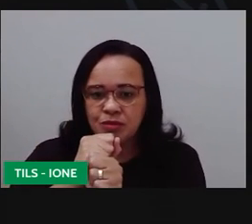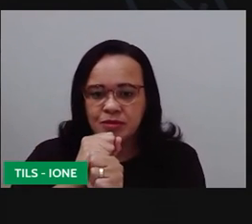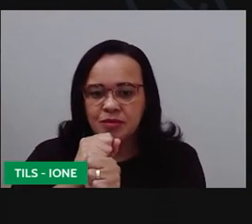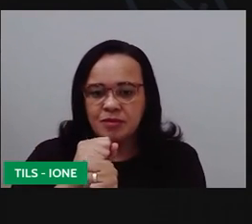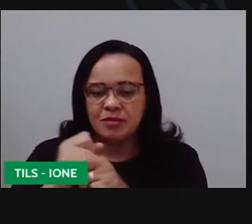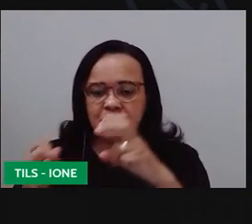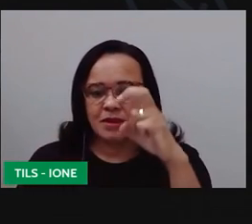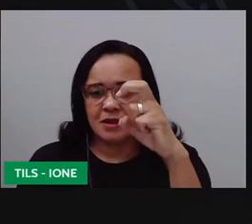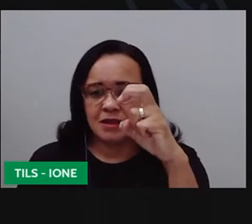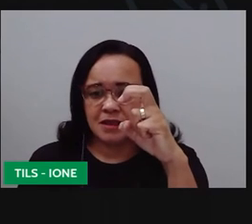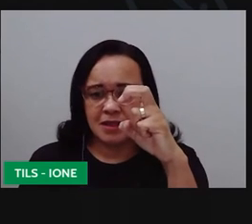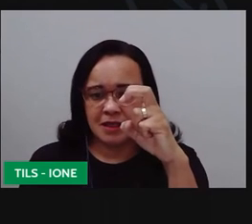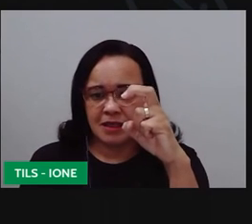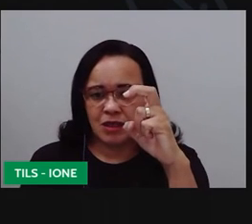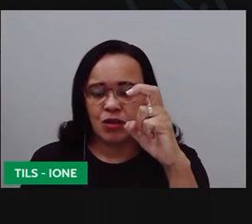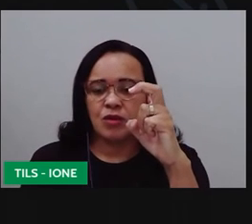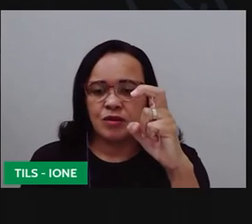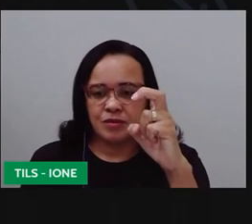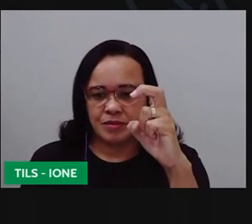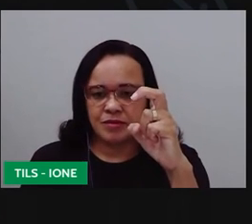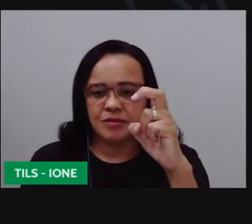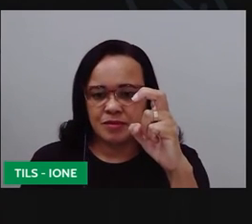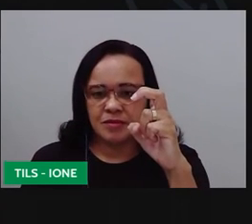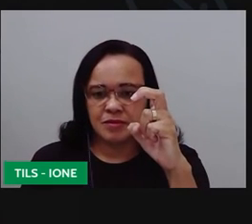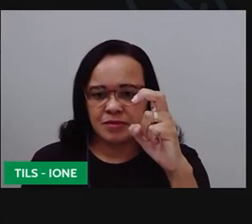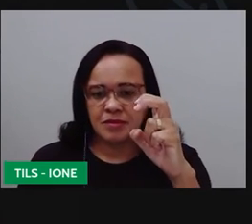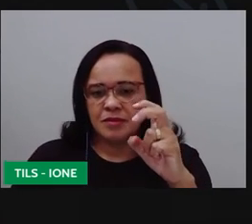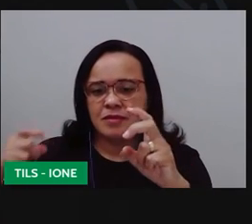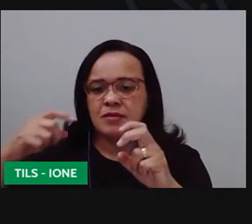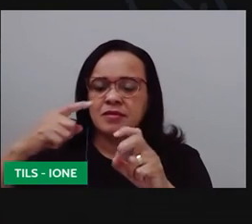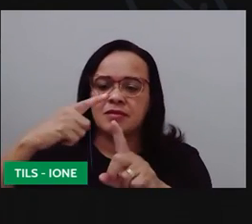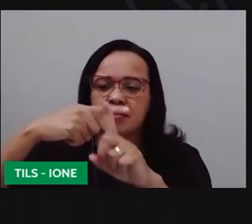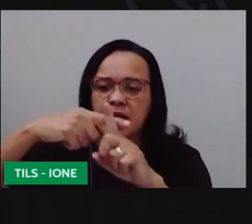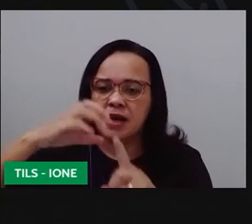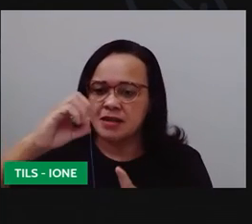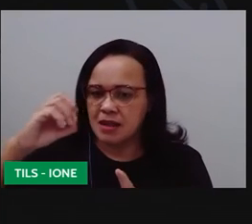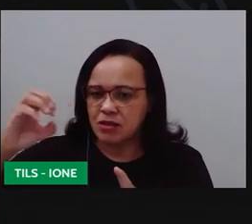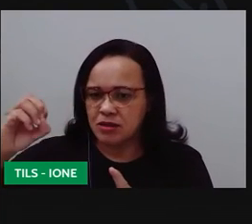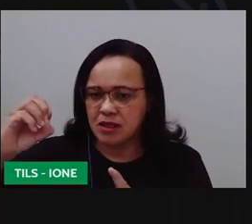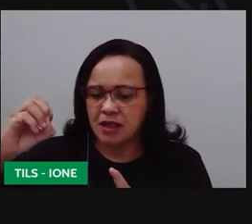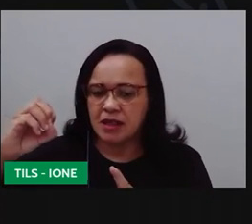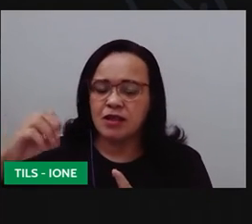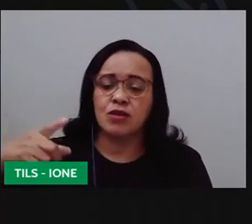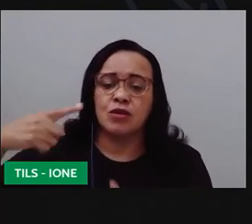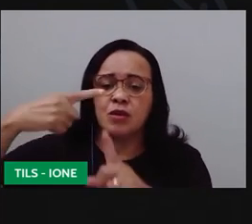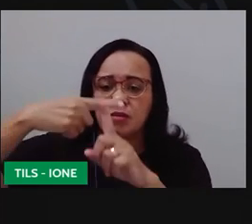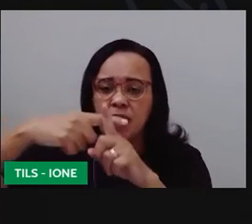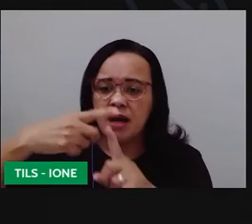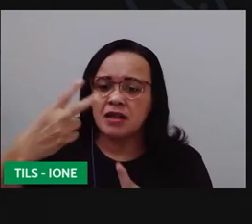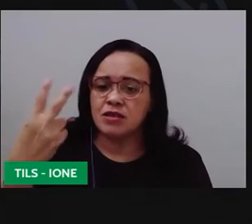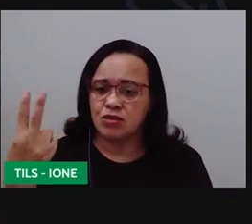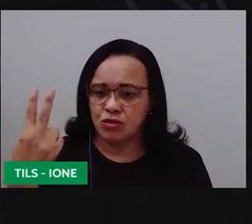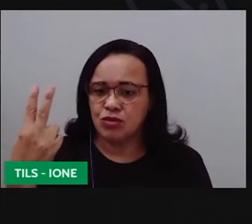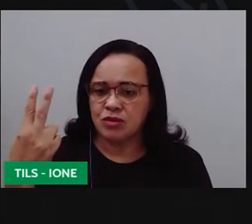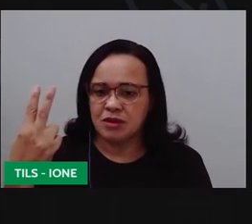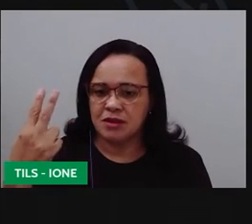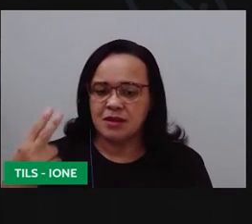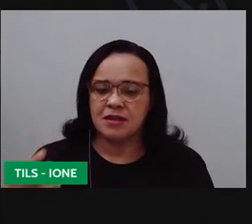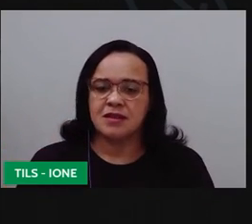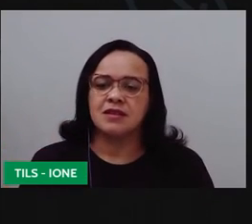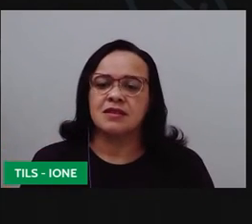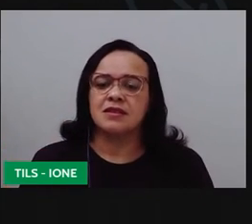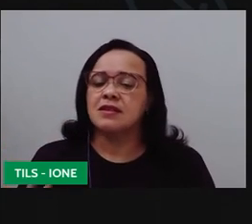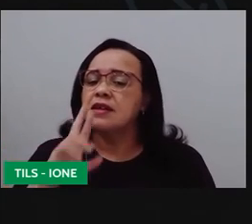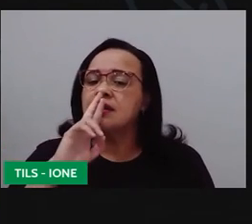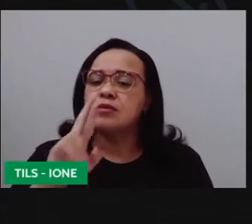ó cinco na casa Akira isso com o zero que sobrou que não sobrou nada e o dois aqui então